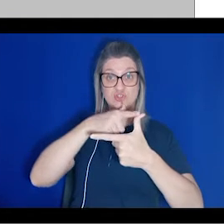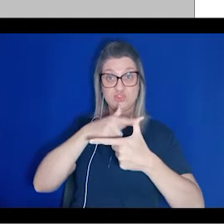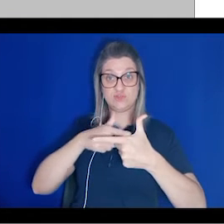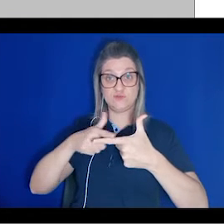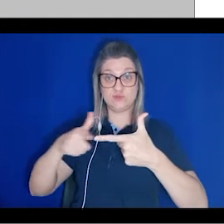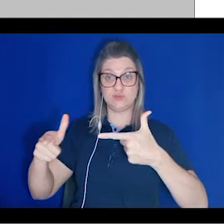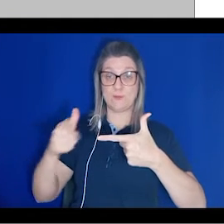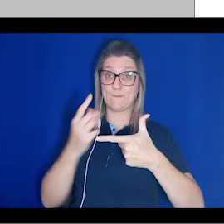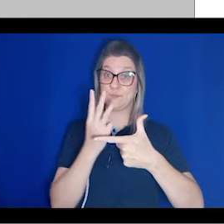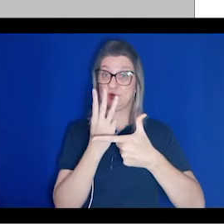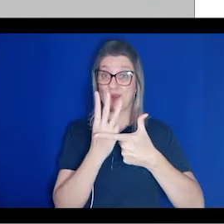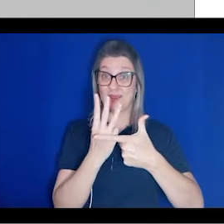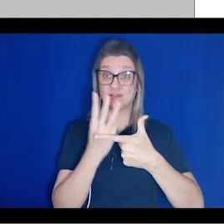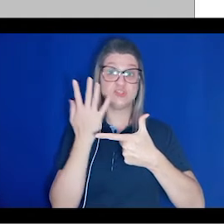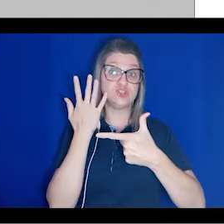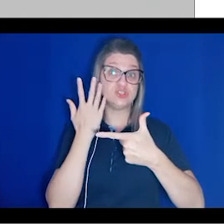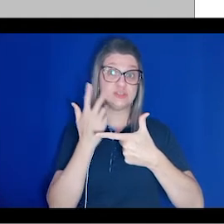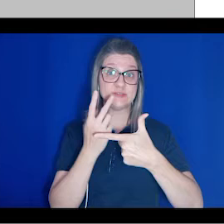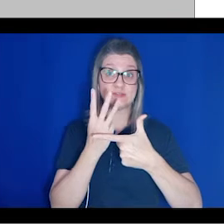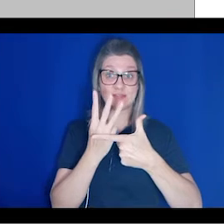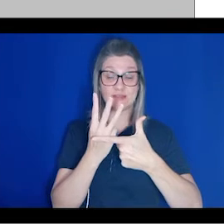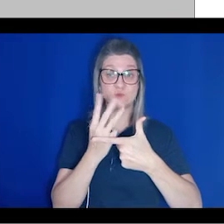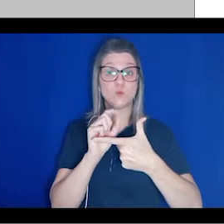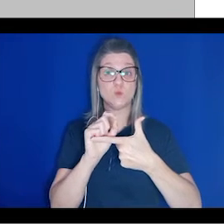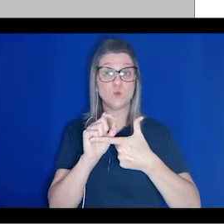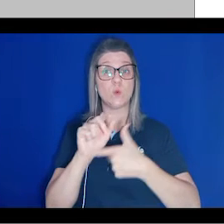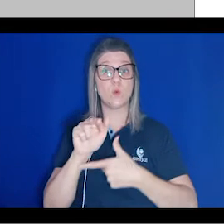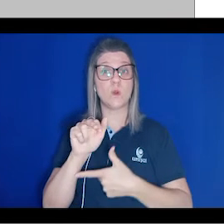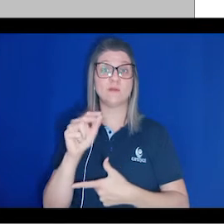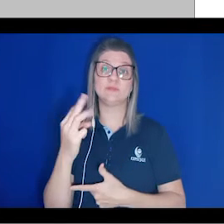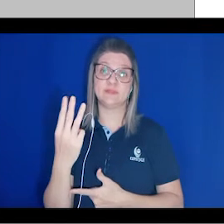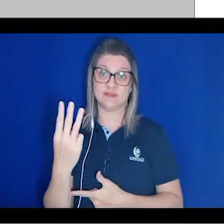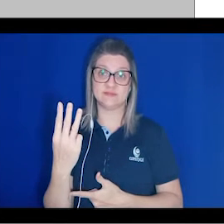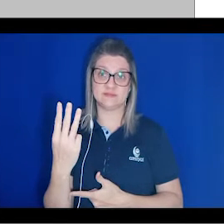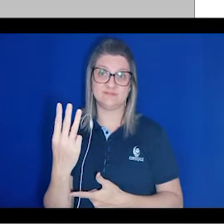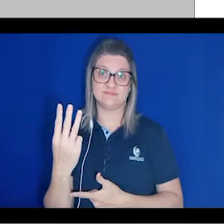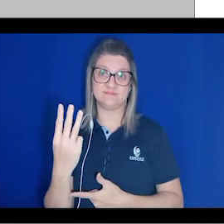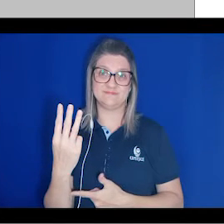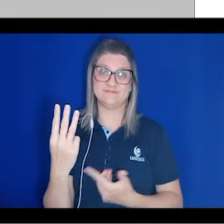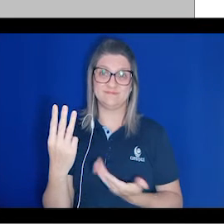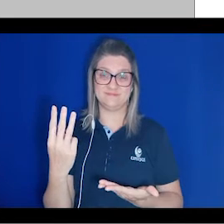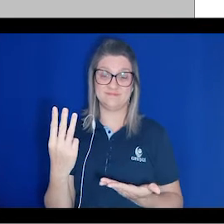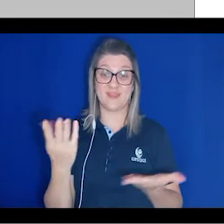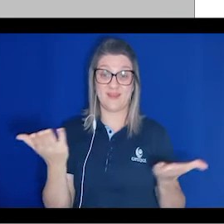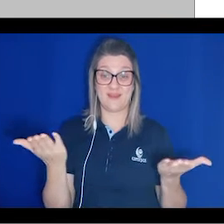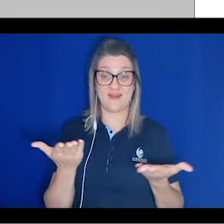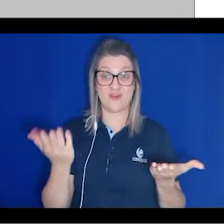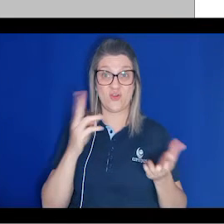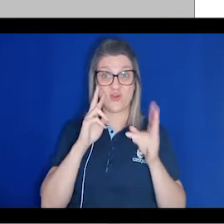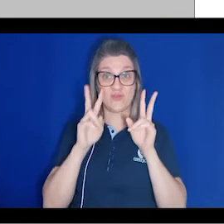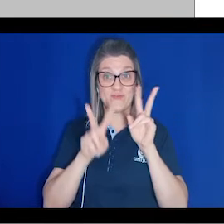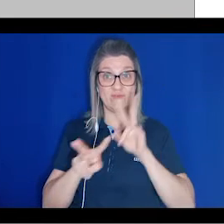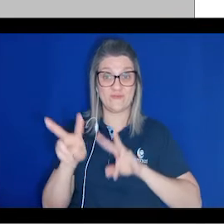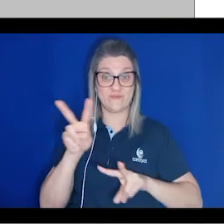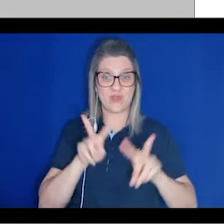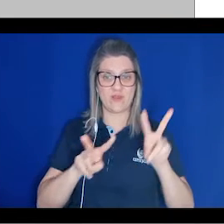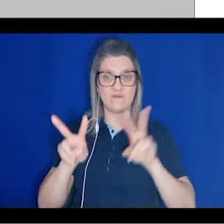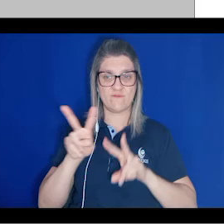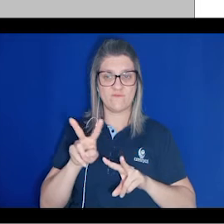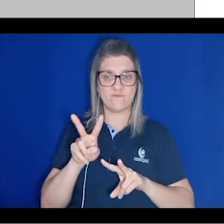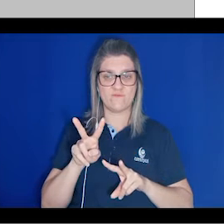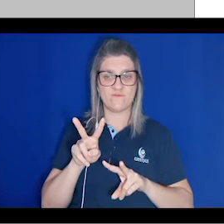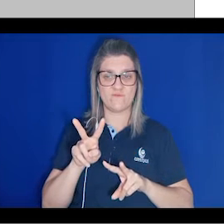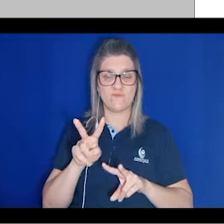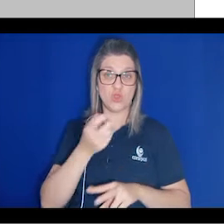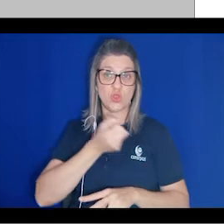dias, 9 dividido por 3 dará 3. Então, nós veremos agora um pontinho rosa no